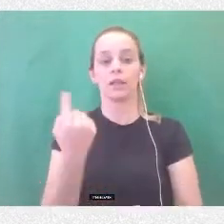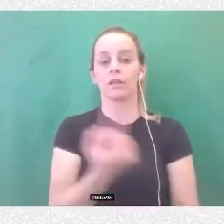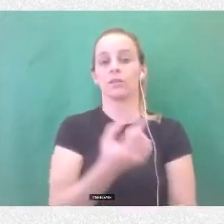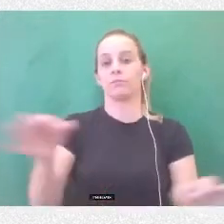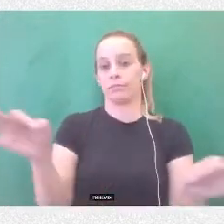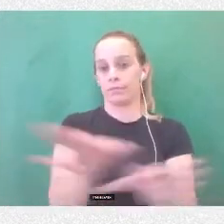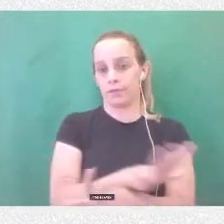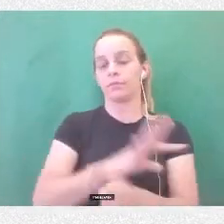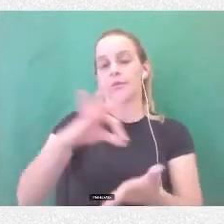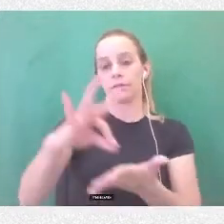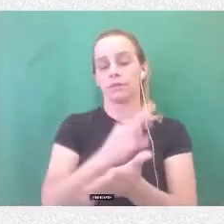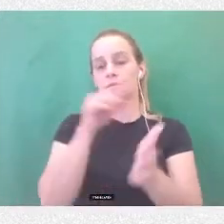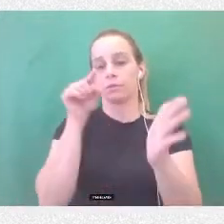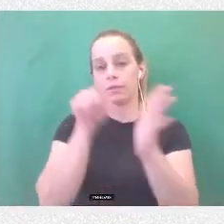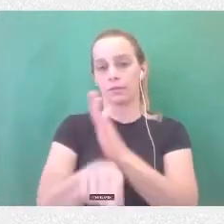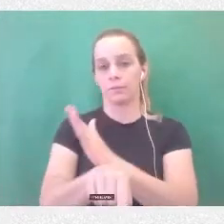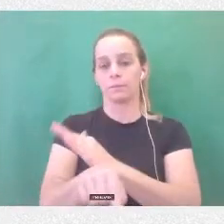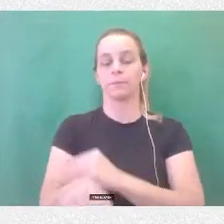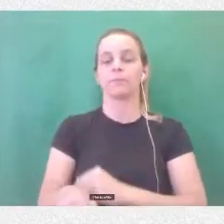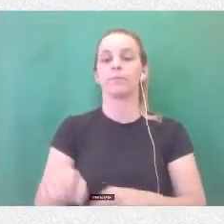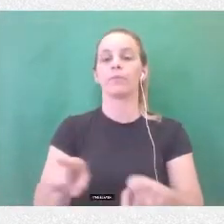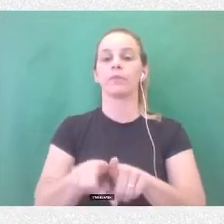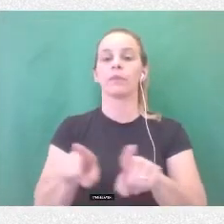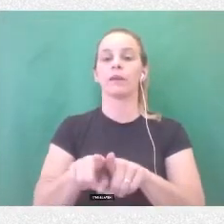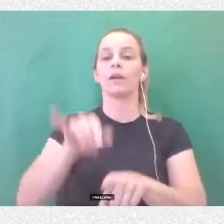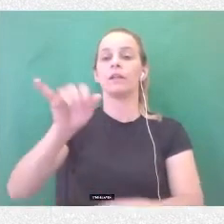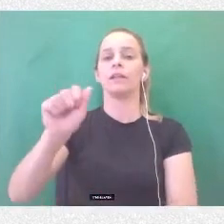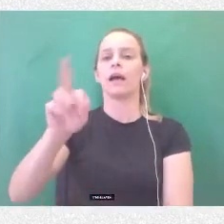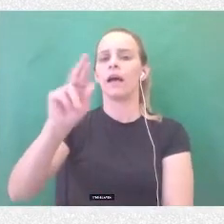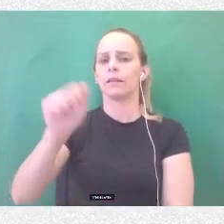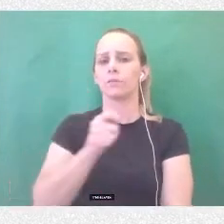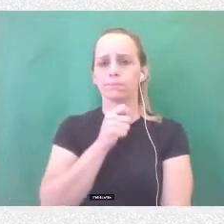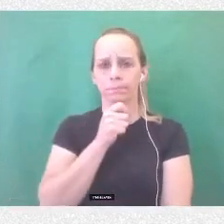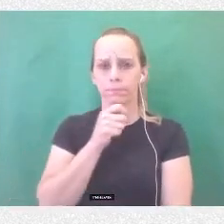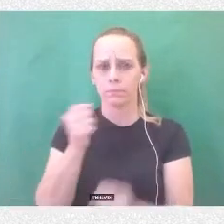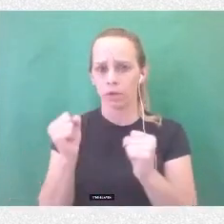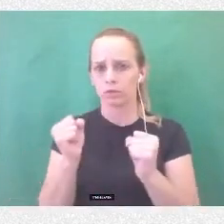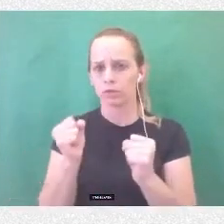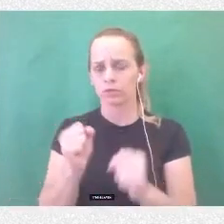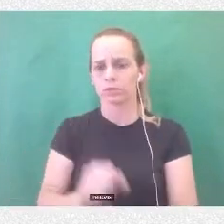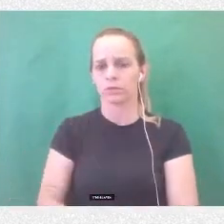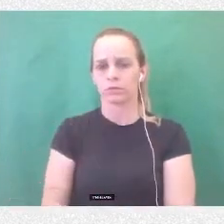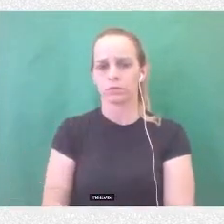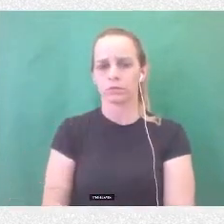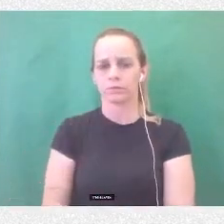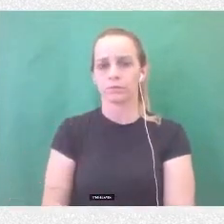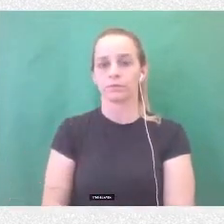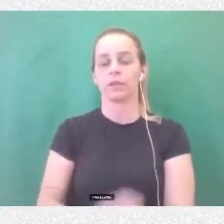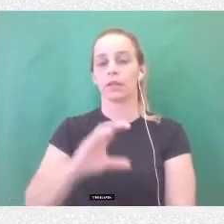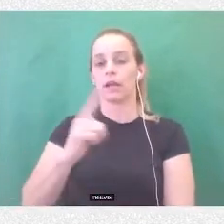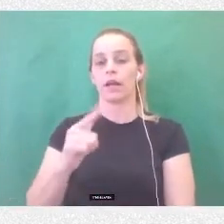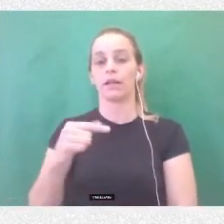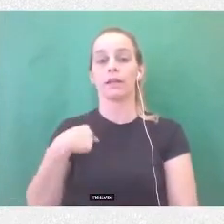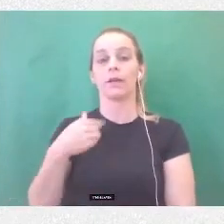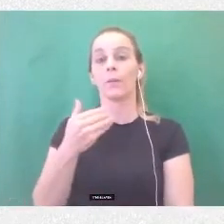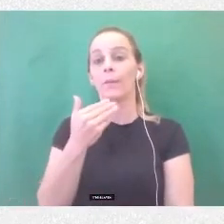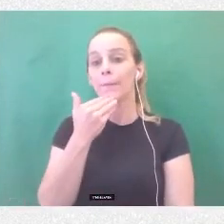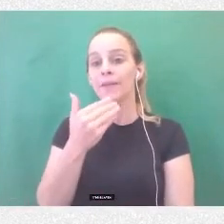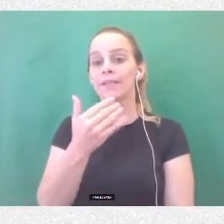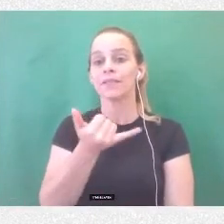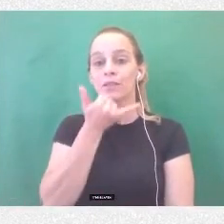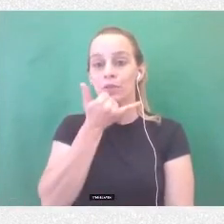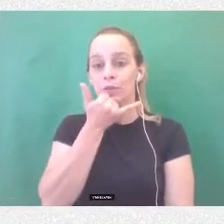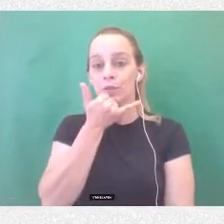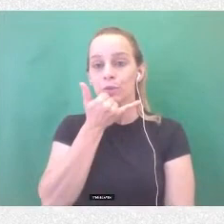para perguntas. A penúltima é da Yara. Yara, pode abrir o microfone, por favor, da CNN? Claro, eu peço até desculpa se